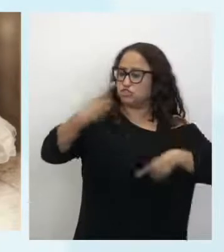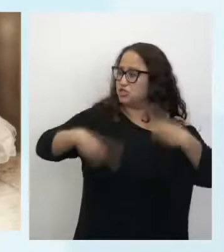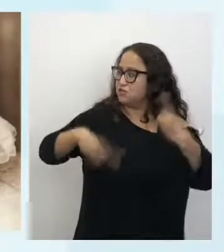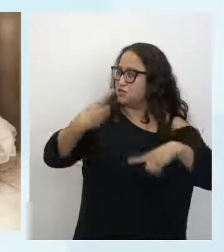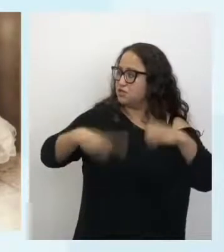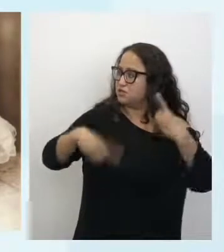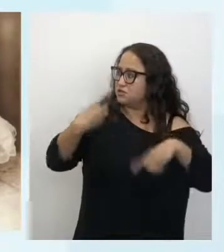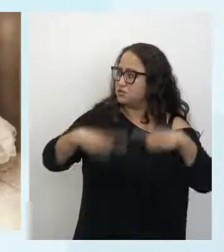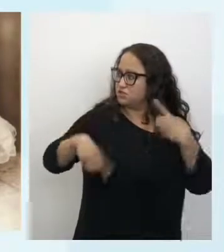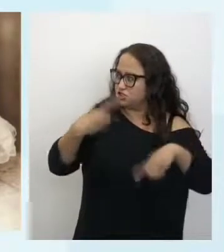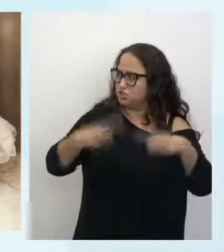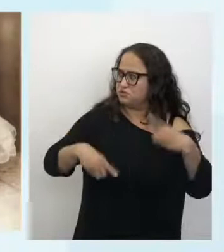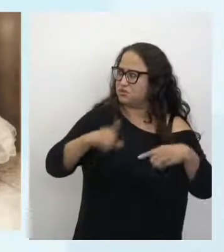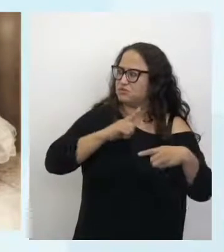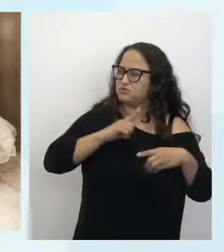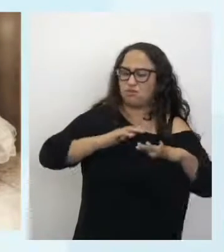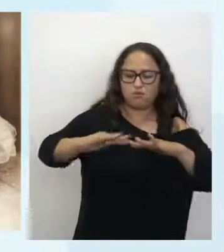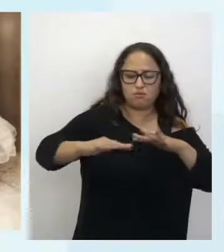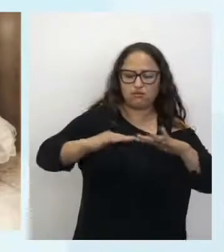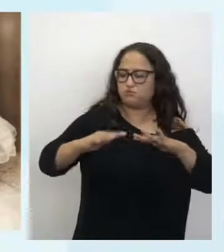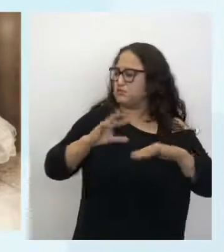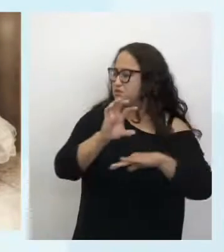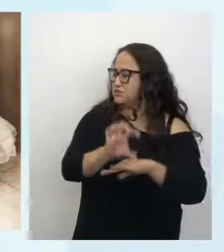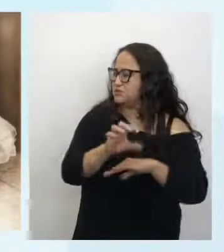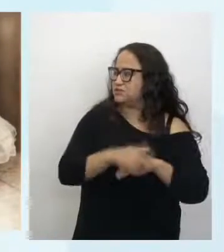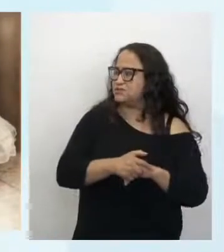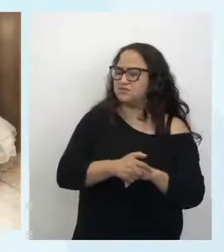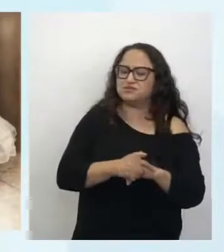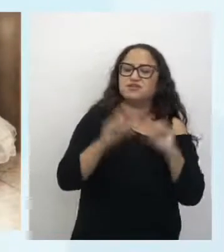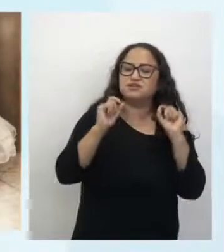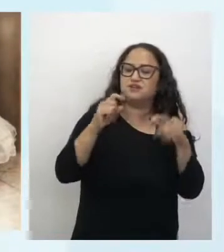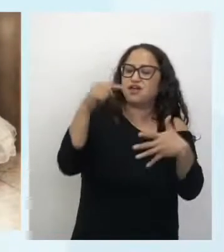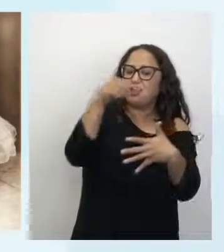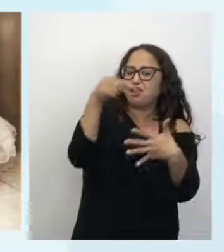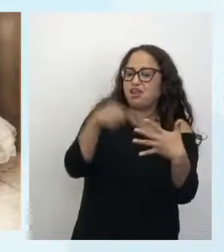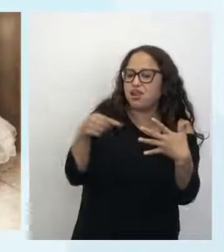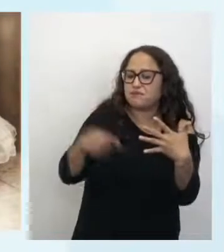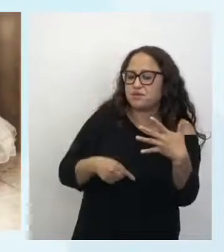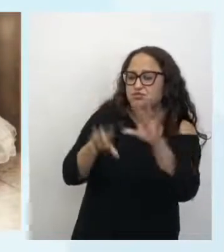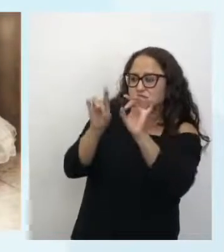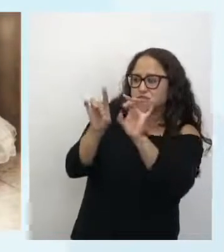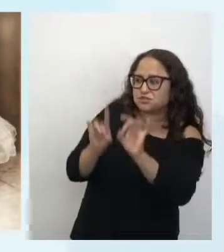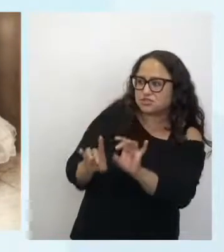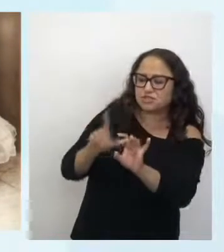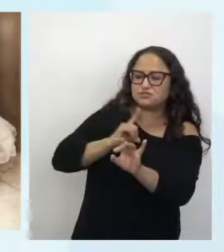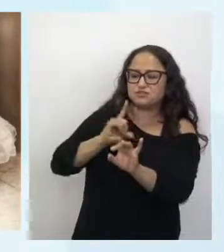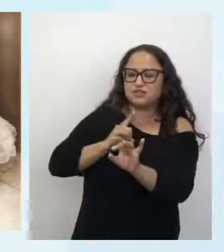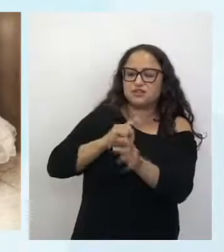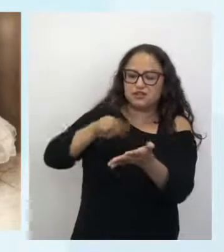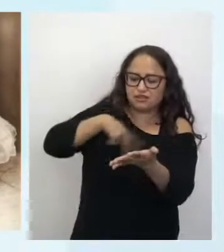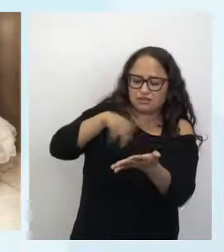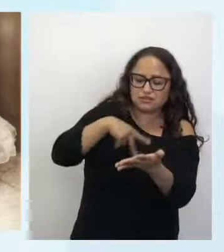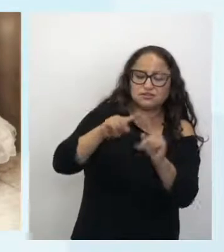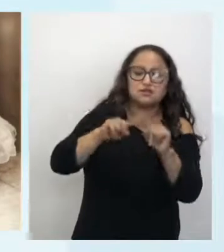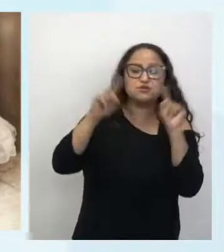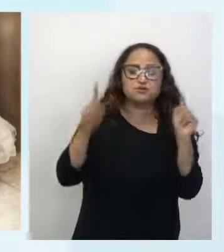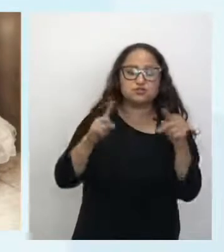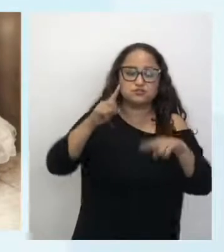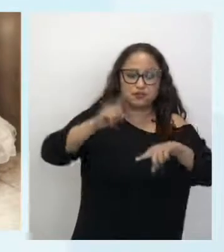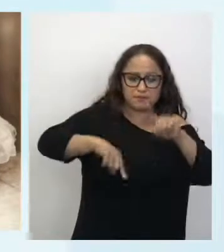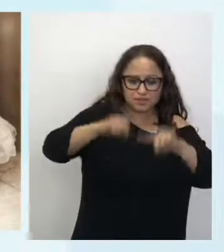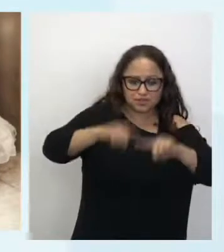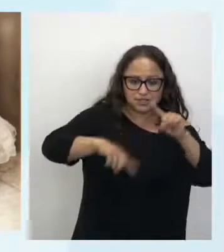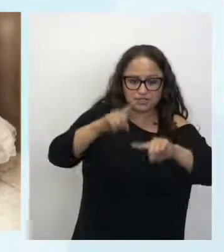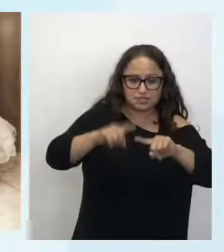né? Desses movimentos, enfim, tá? Então, esses são elementos mais técnicos da linguagem da dança. Quando a gente fala de materialidade e